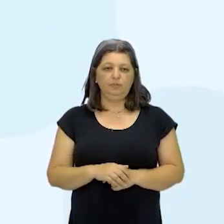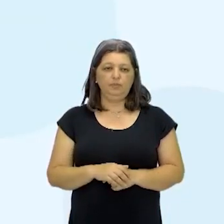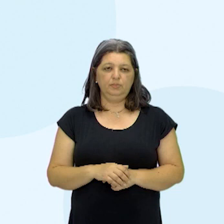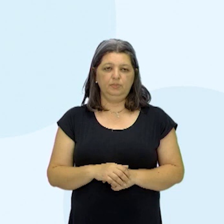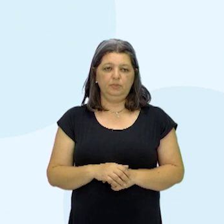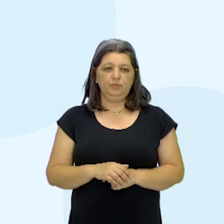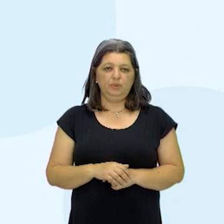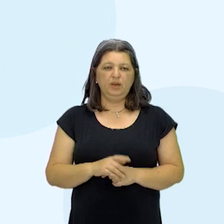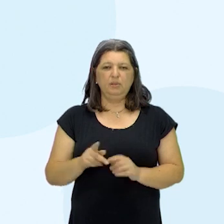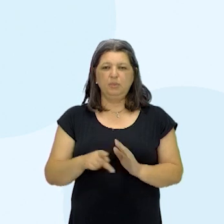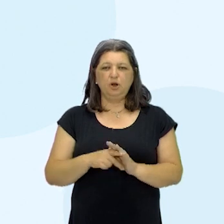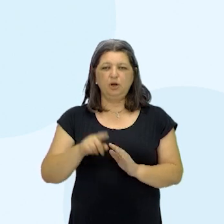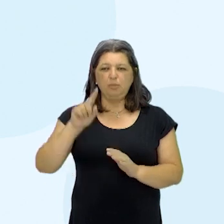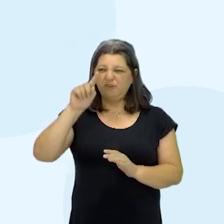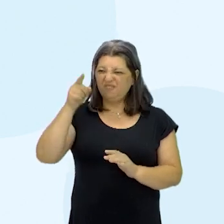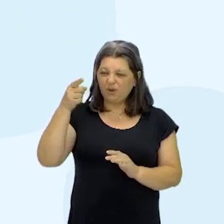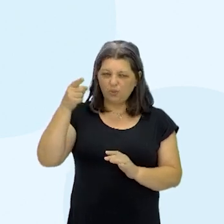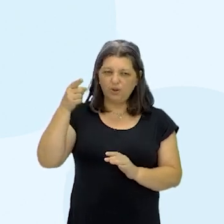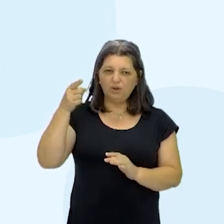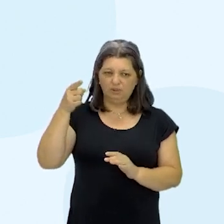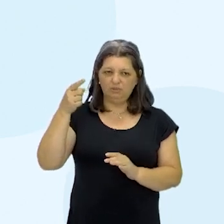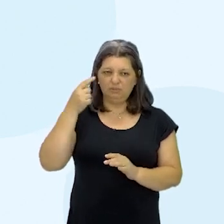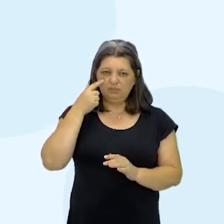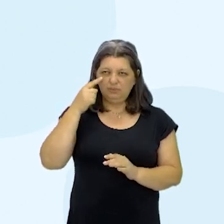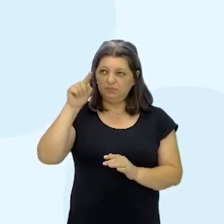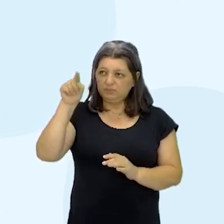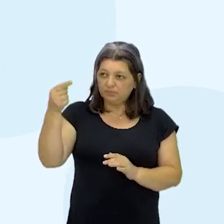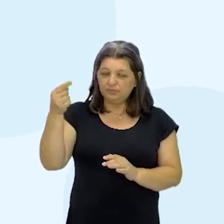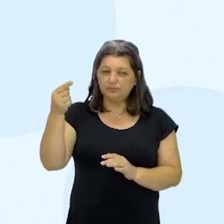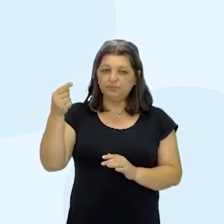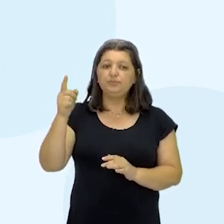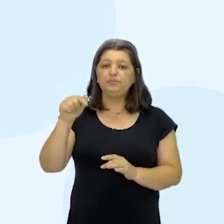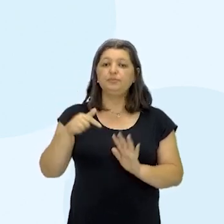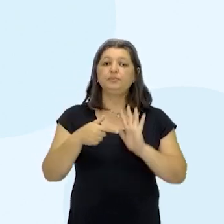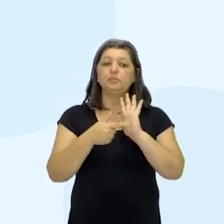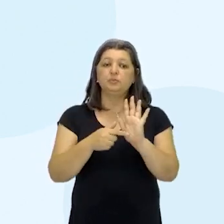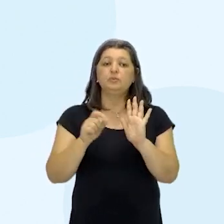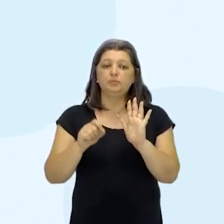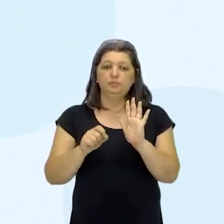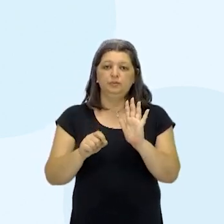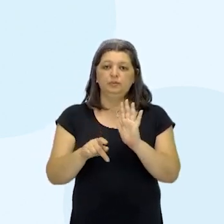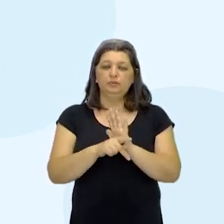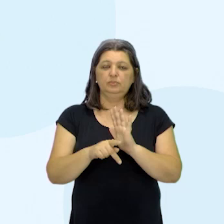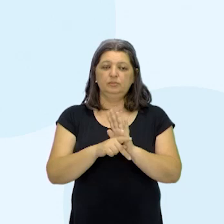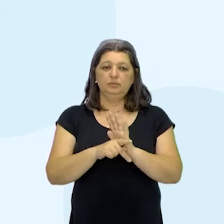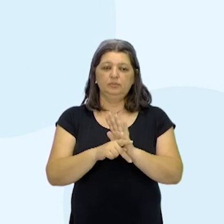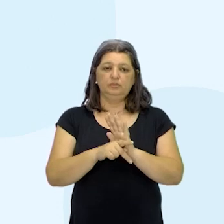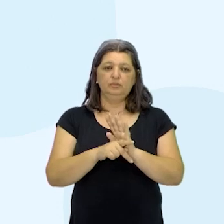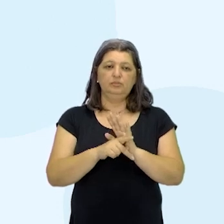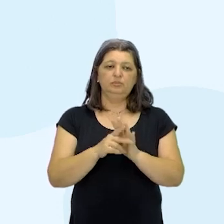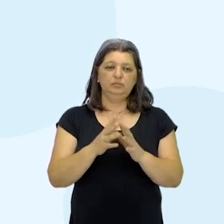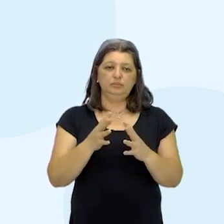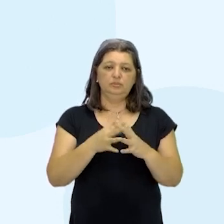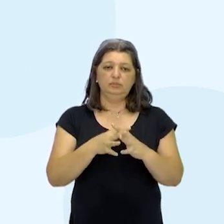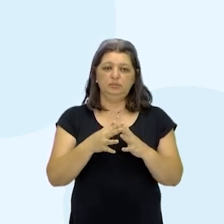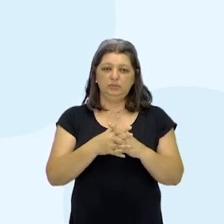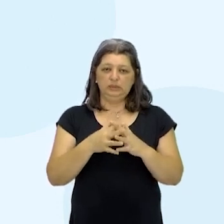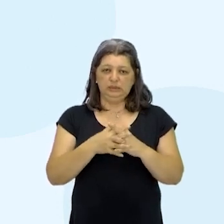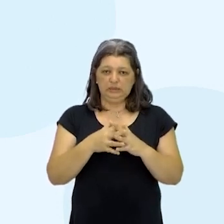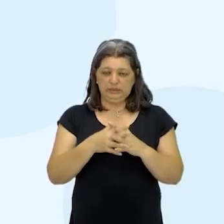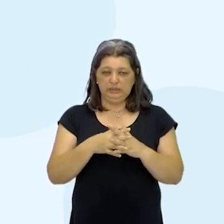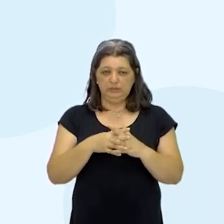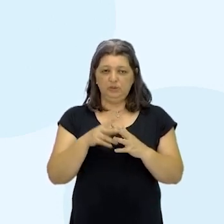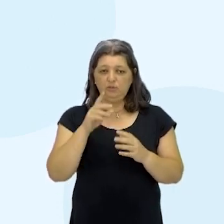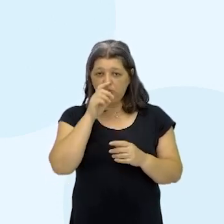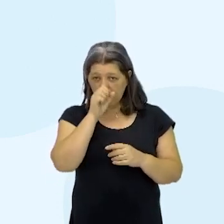Essa vírgula voadora aqui, que a gente chama de stress mark, ela indica justamente a sílaba tônica. Se ela está aqui, significa que Sterea